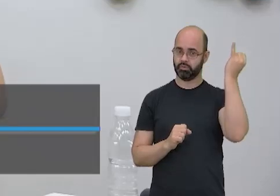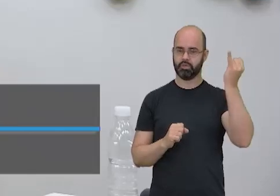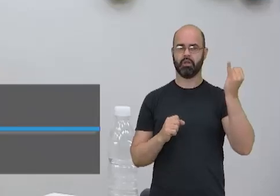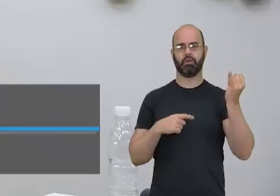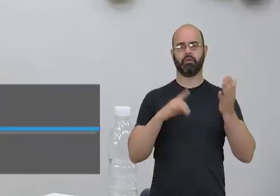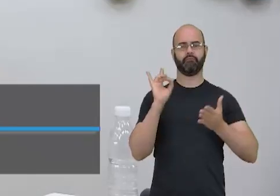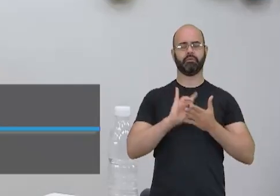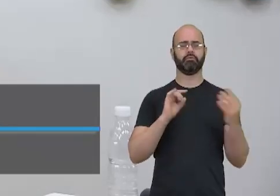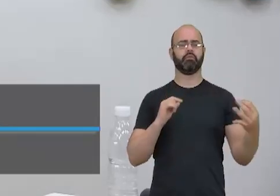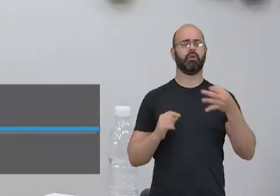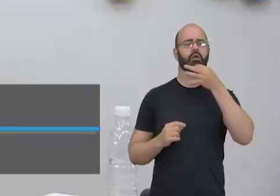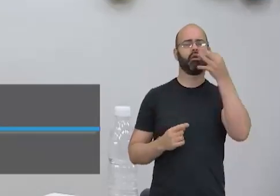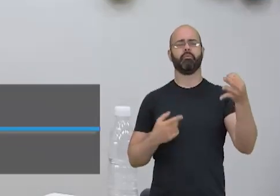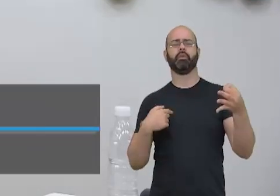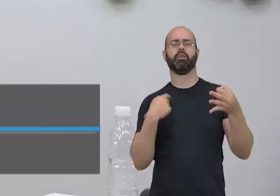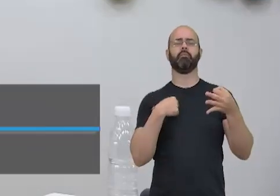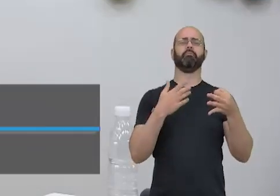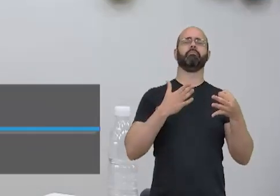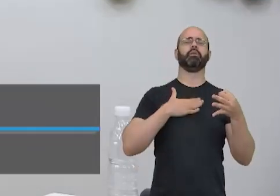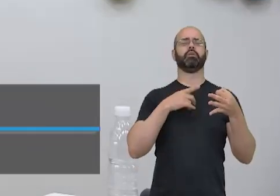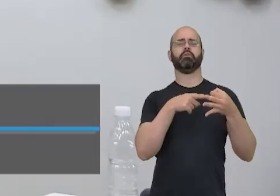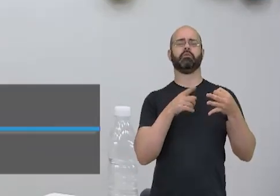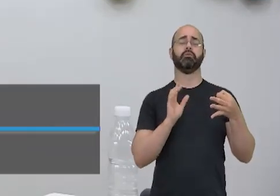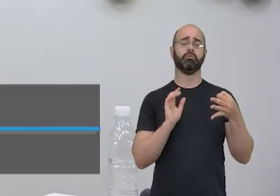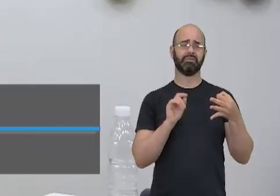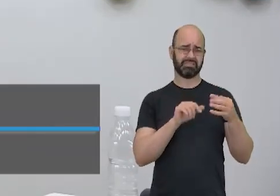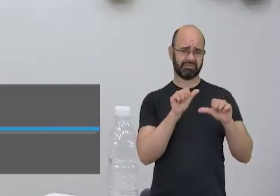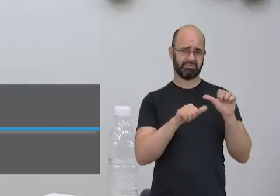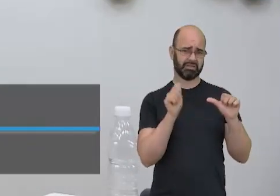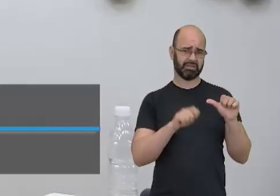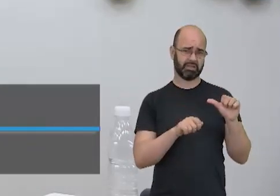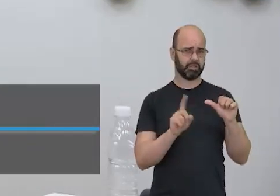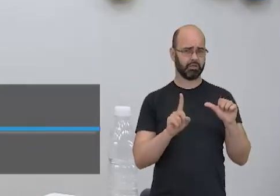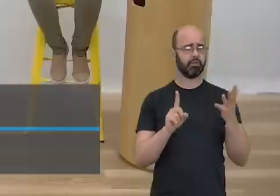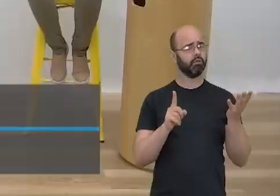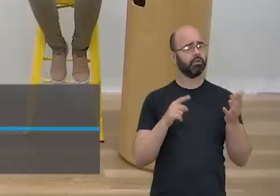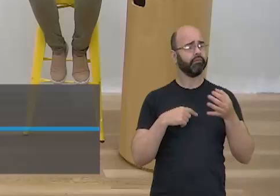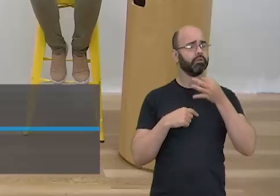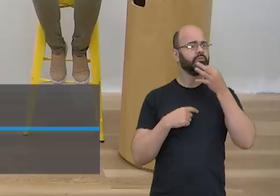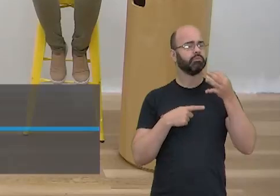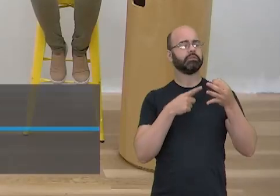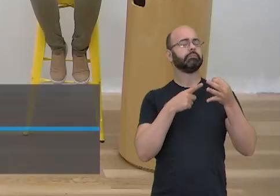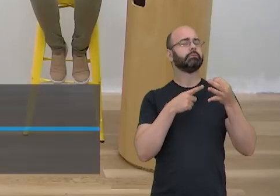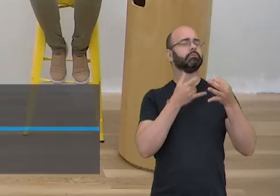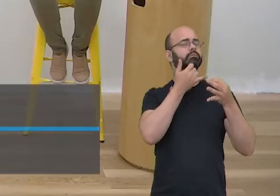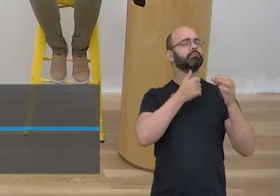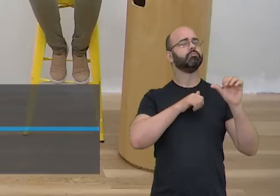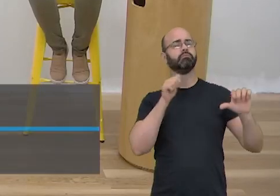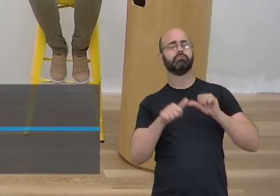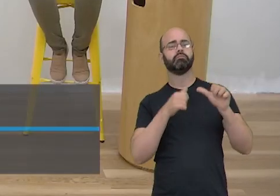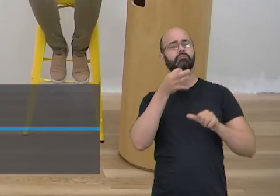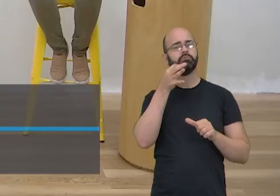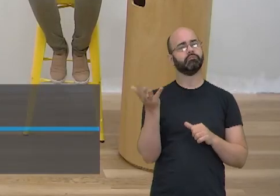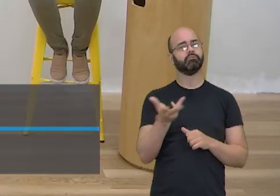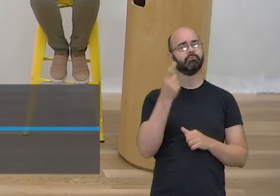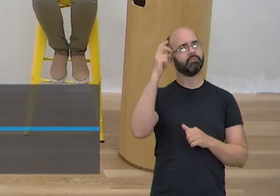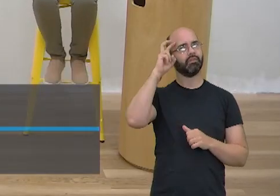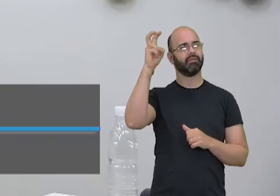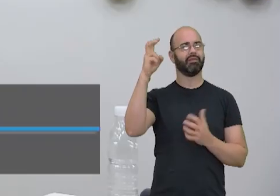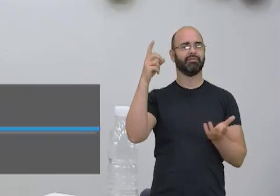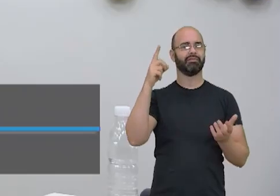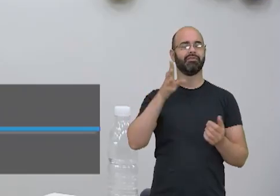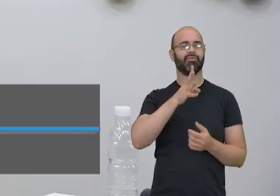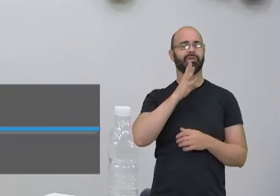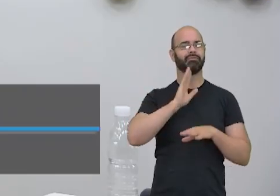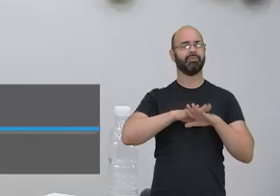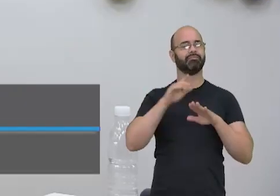naquela, essa é a minha opinião. Ok, mas será que a gente pode mudar? Isso é ser inteligente, isso é indicar que a gente busca mais conhecimento. Então, a